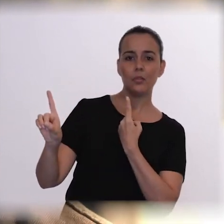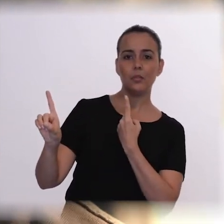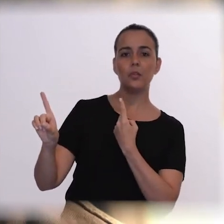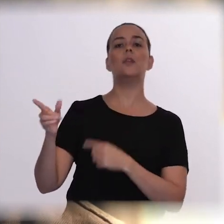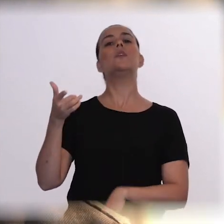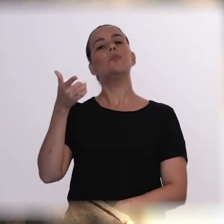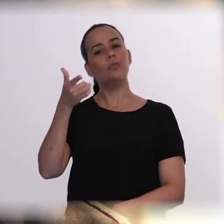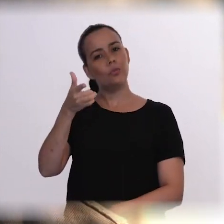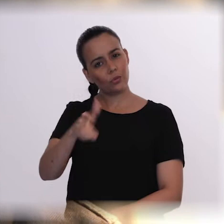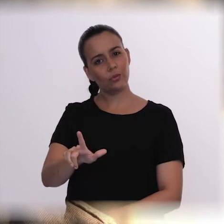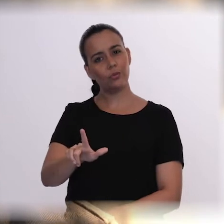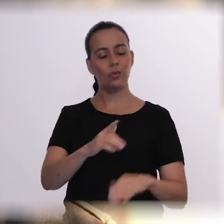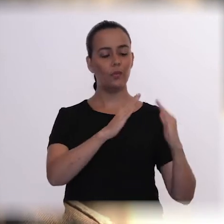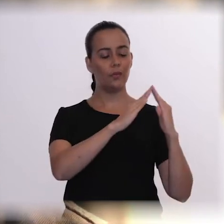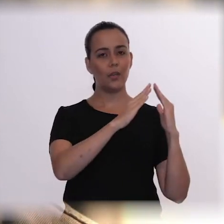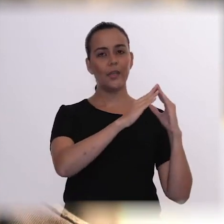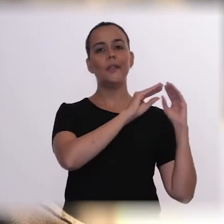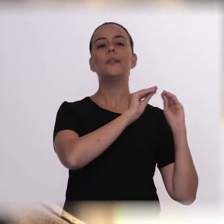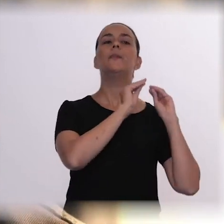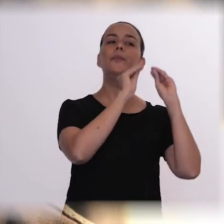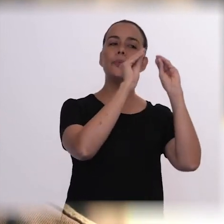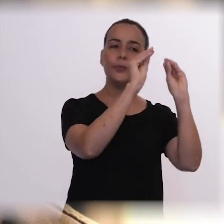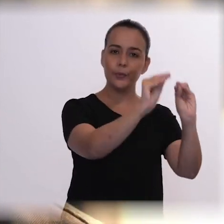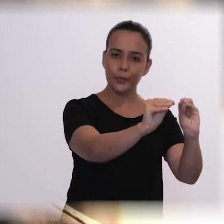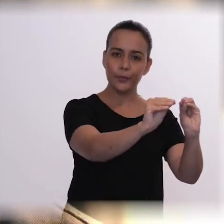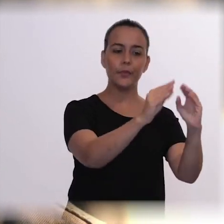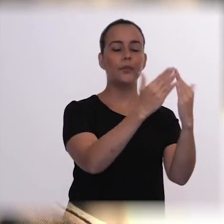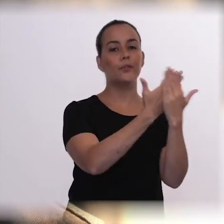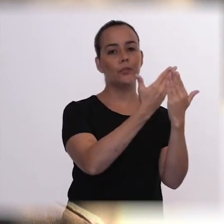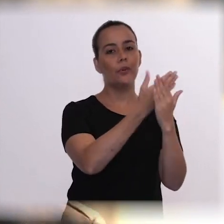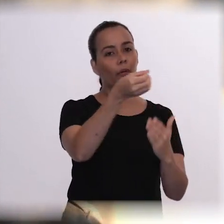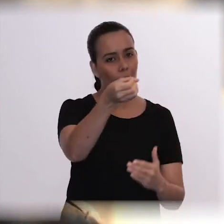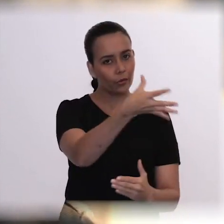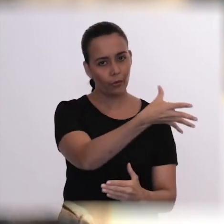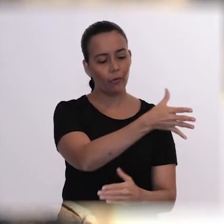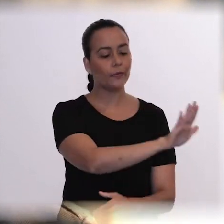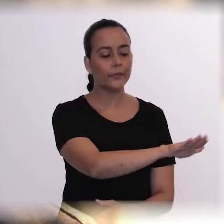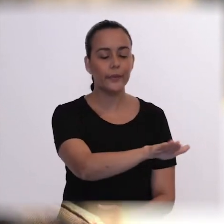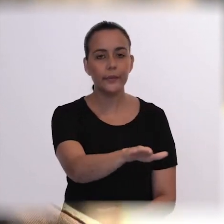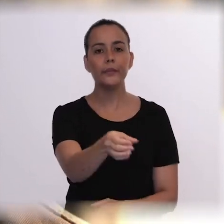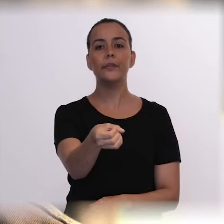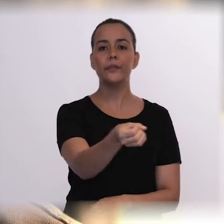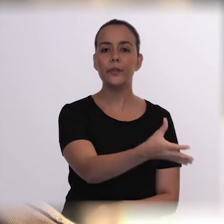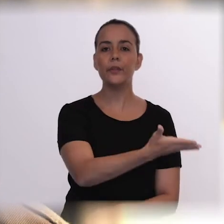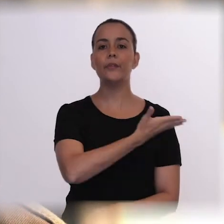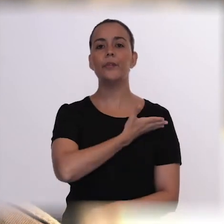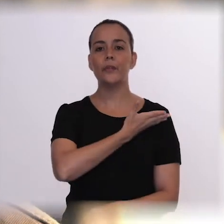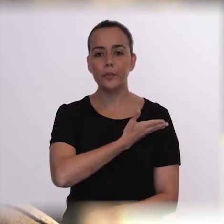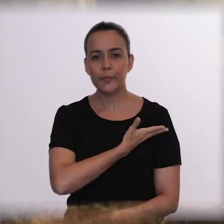vez e num novo grupo de crianças com as quais eu não interagia